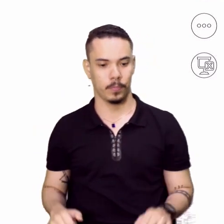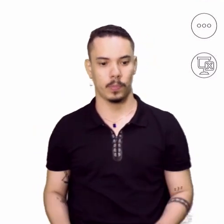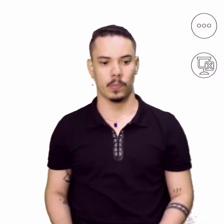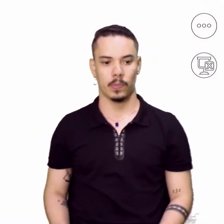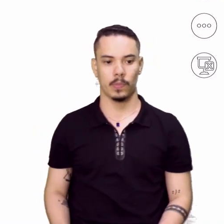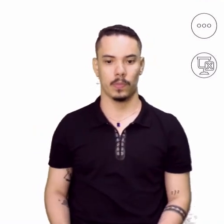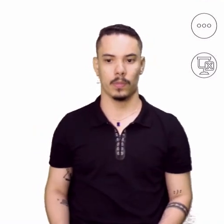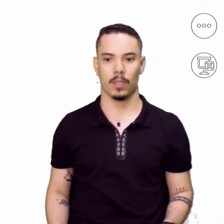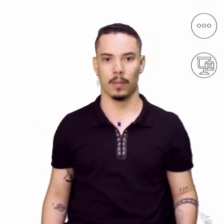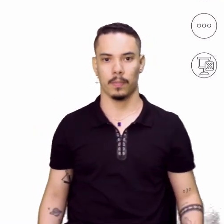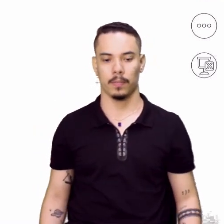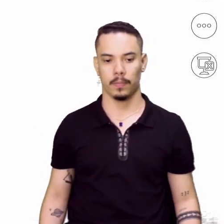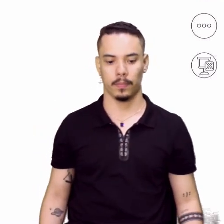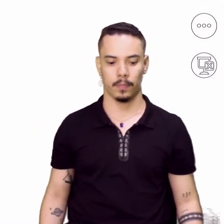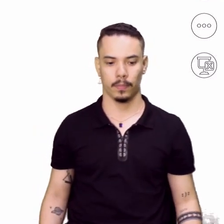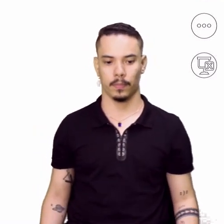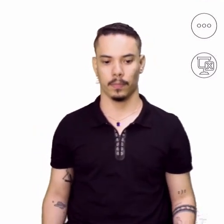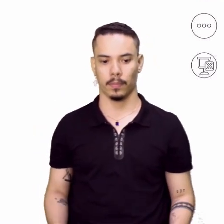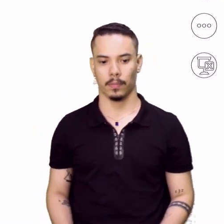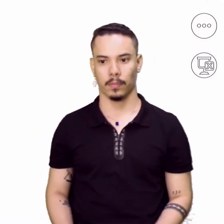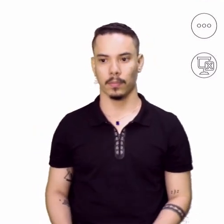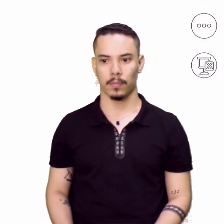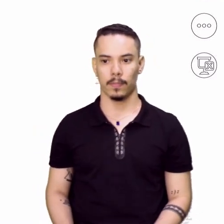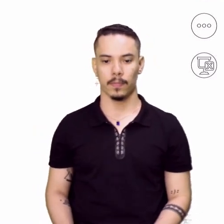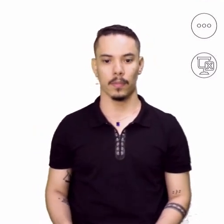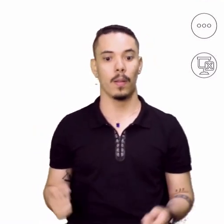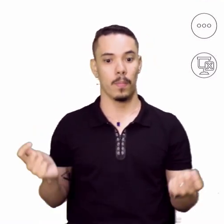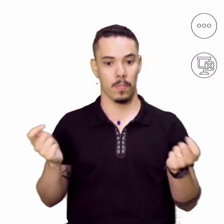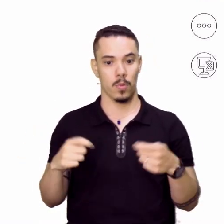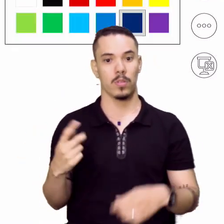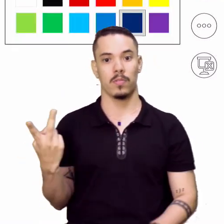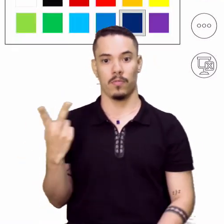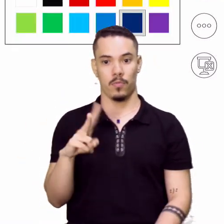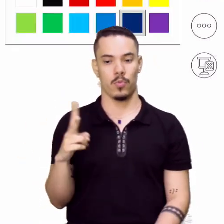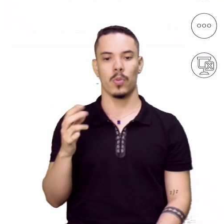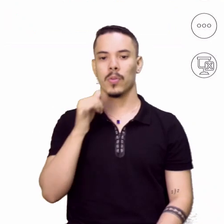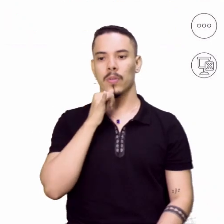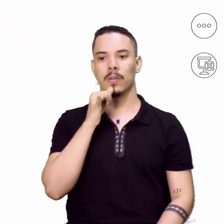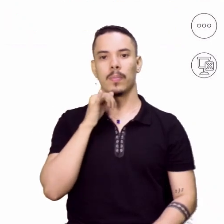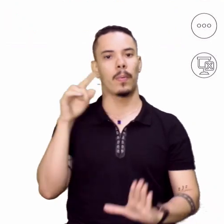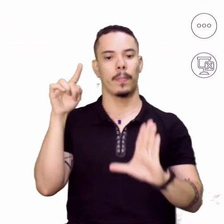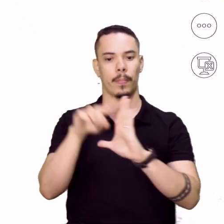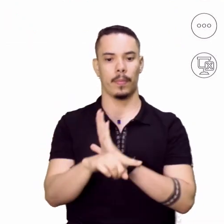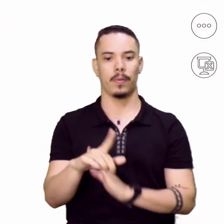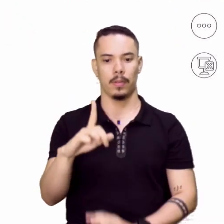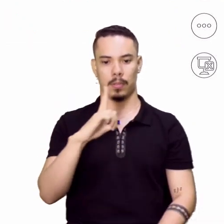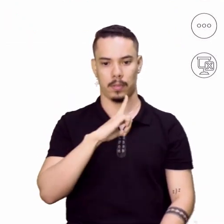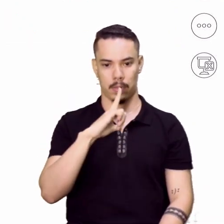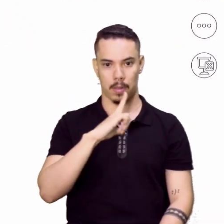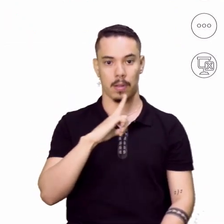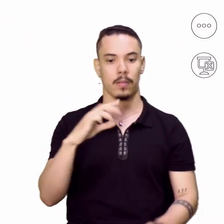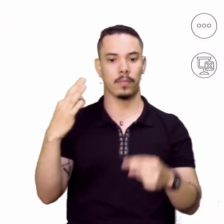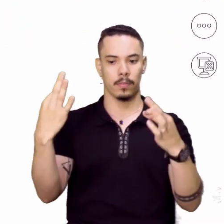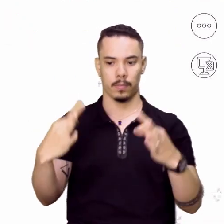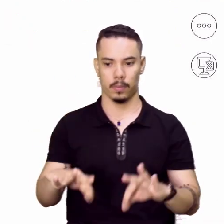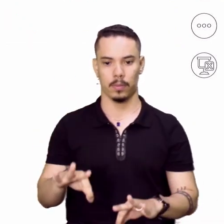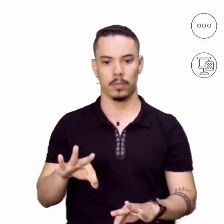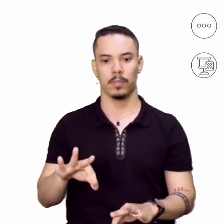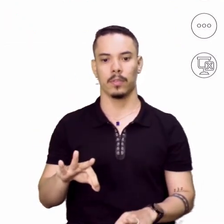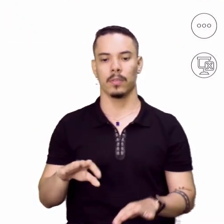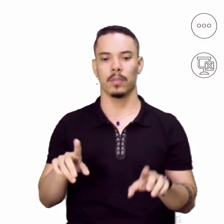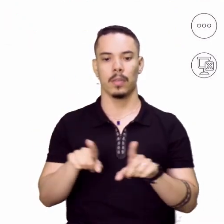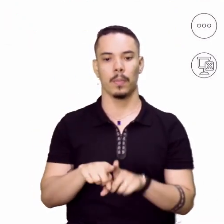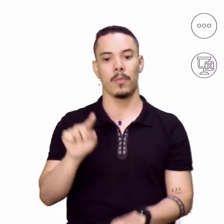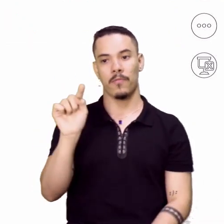o o auxiliar então short answers para perguntas como essas você tem aí na afirmativa Yes